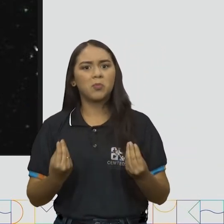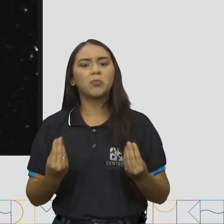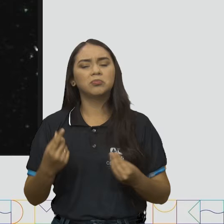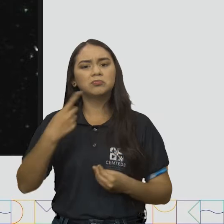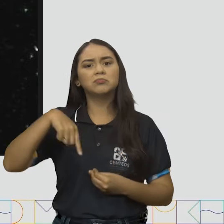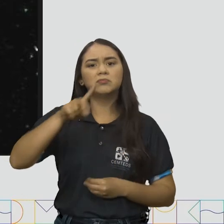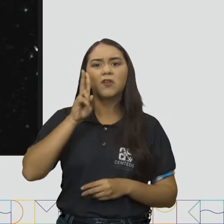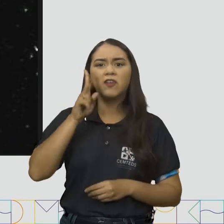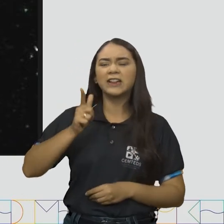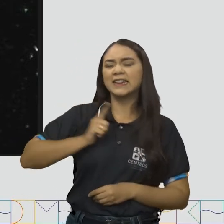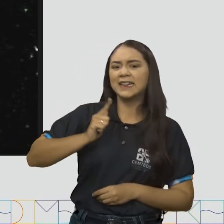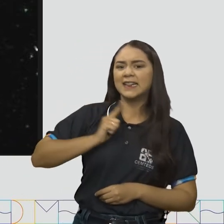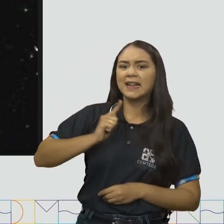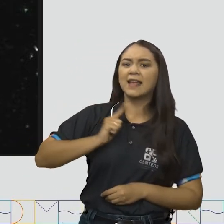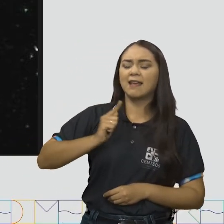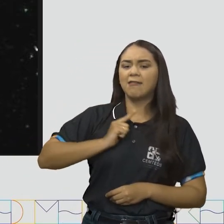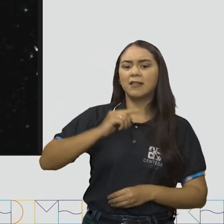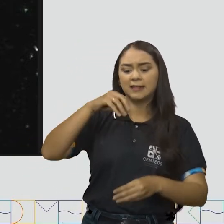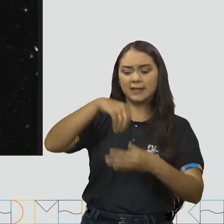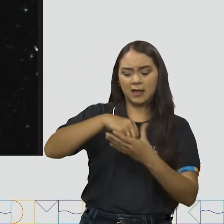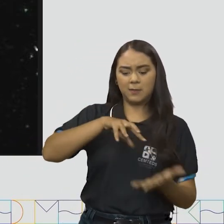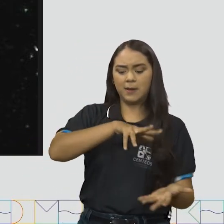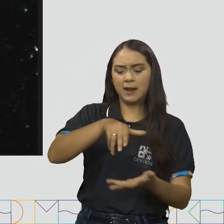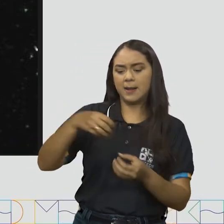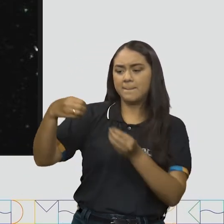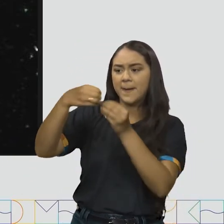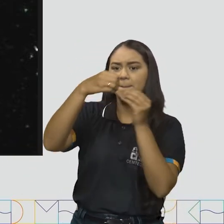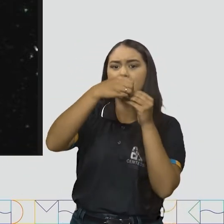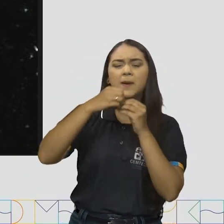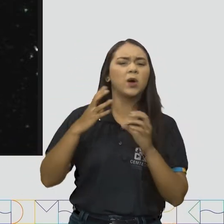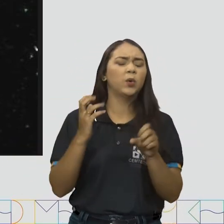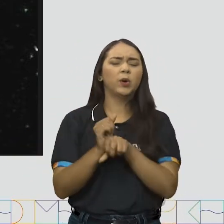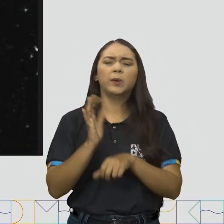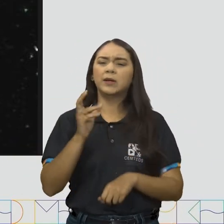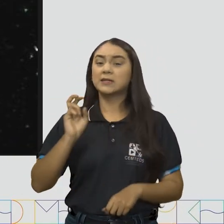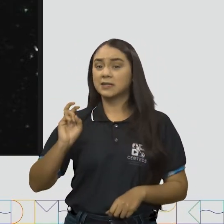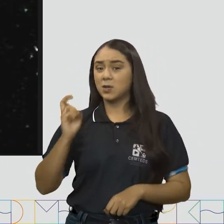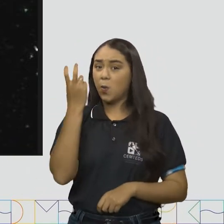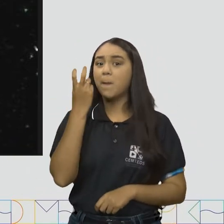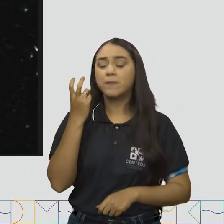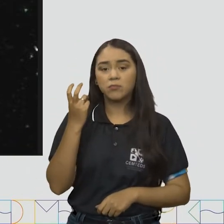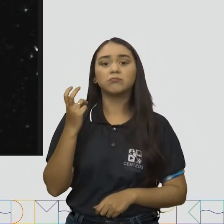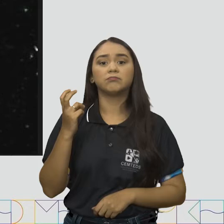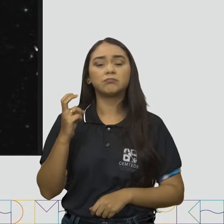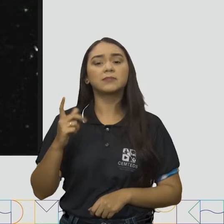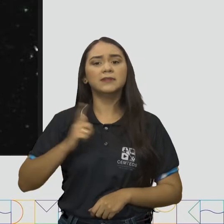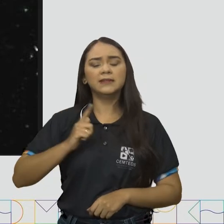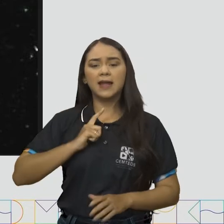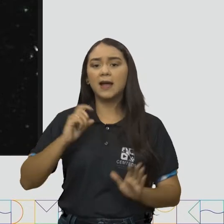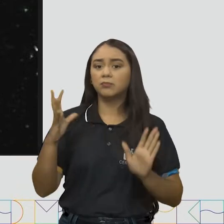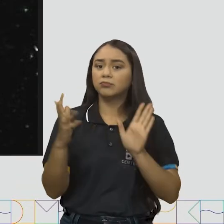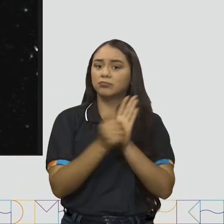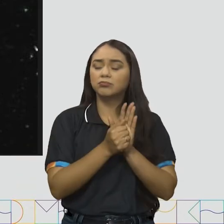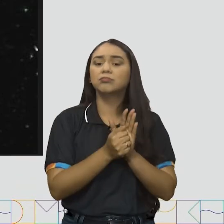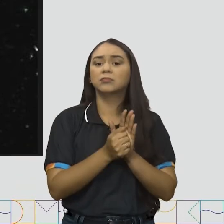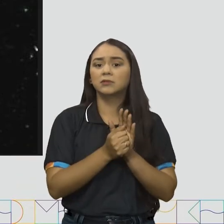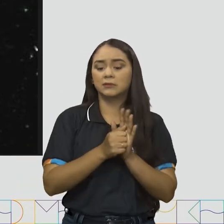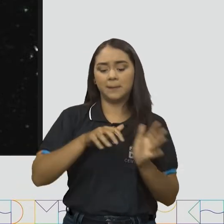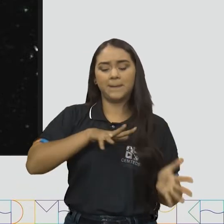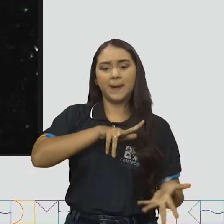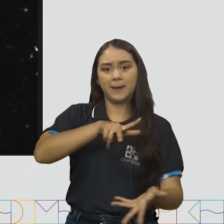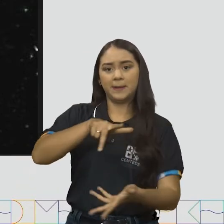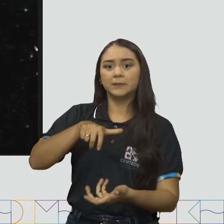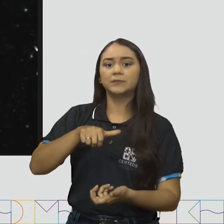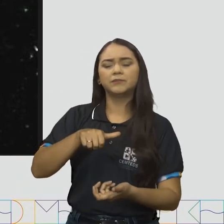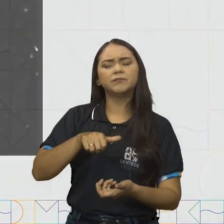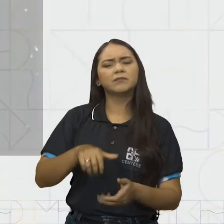a quantidade de satélites que teria disponível na órbita da Terra. Cerca de 5.000 satélites estão registrados